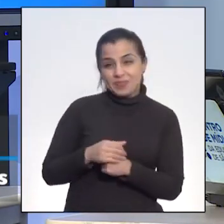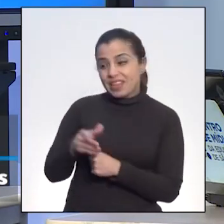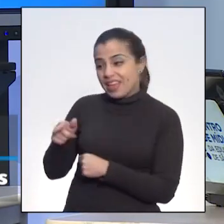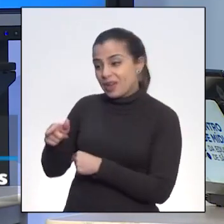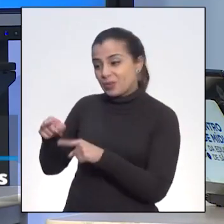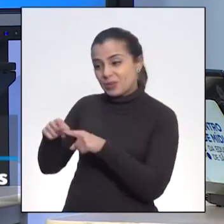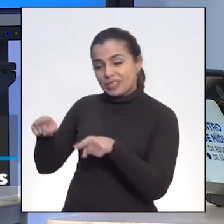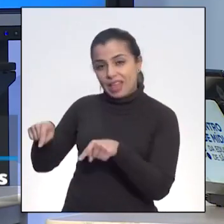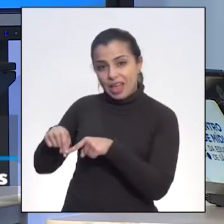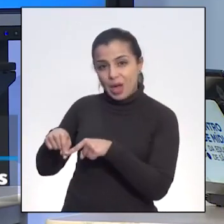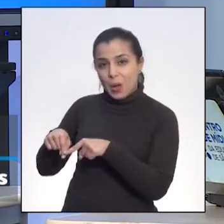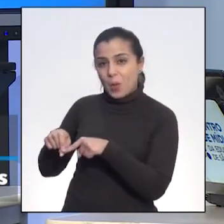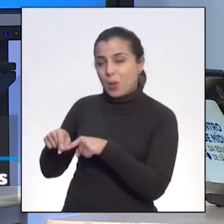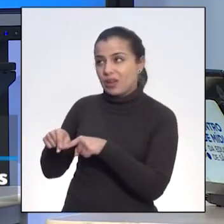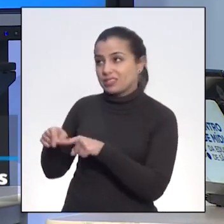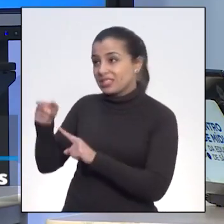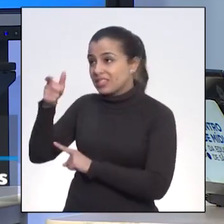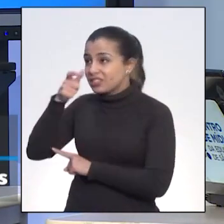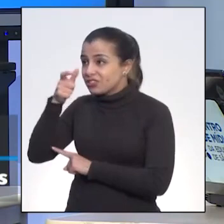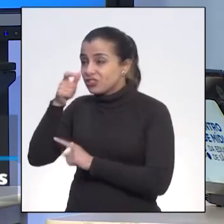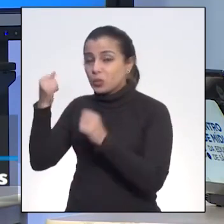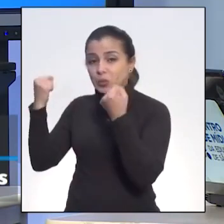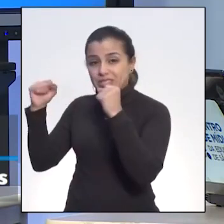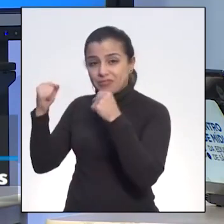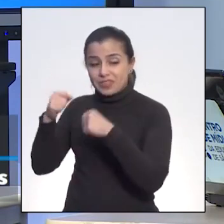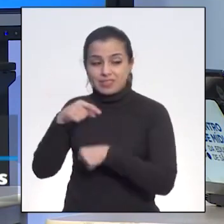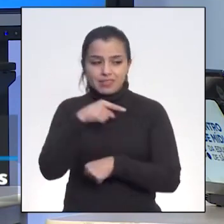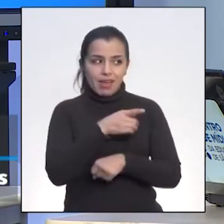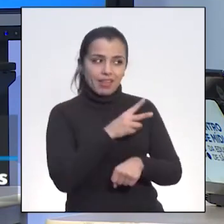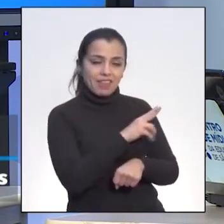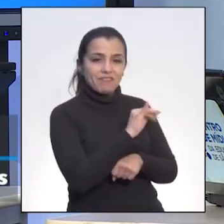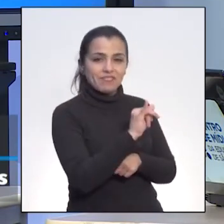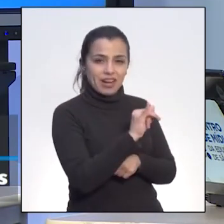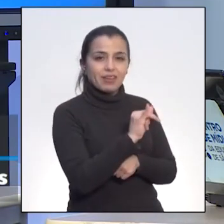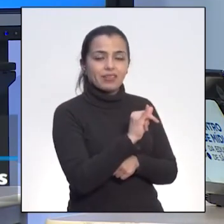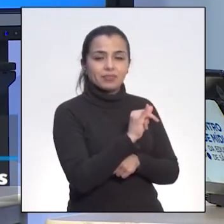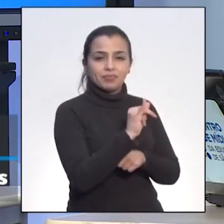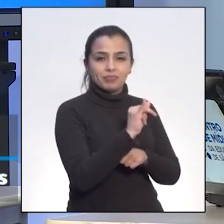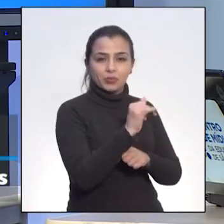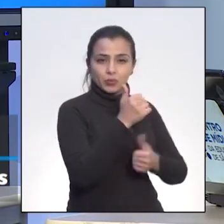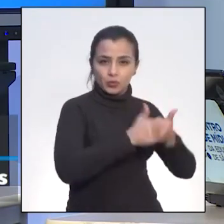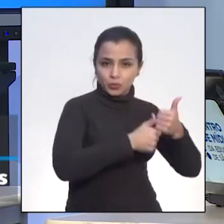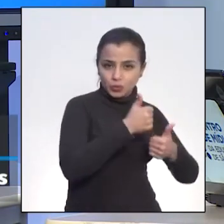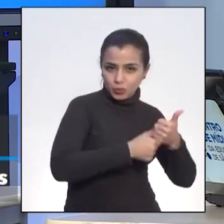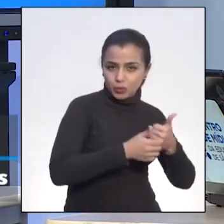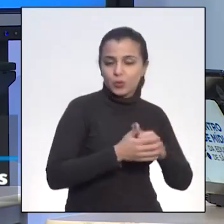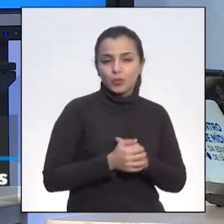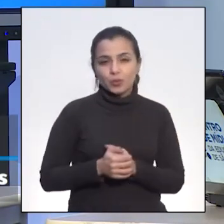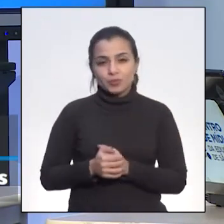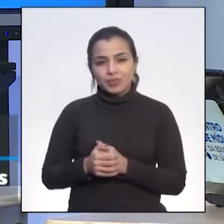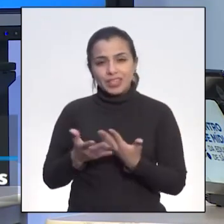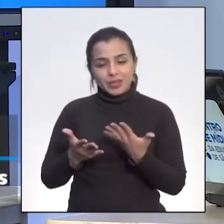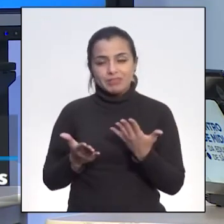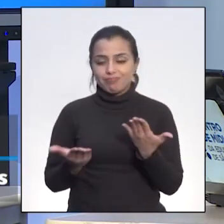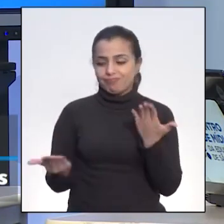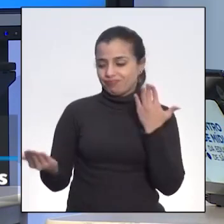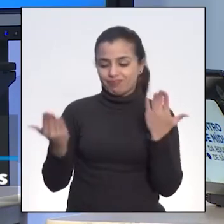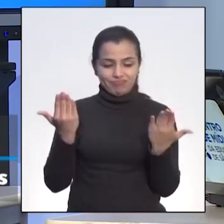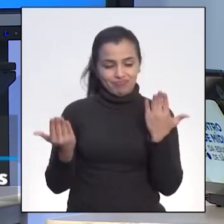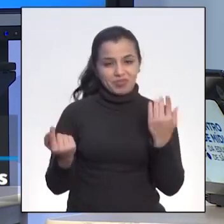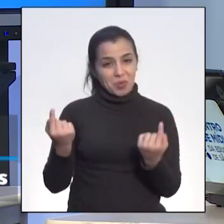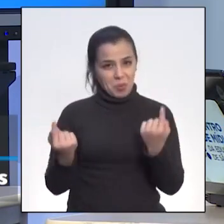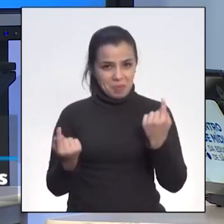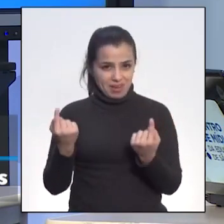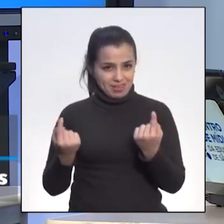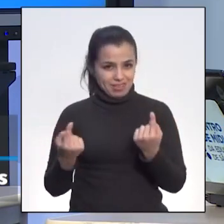jogo de beisebol, né? Os amigos fazem aula de artes, ele vai numa parada, né, num desfile. Então, eu